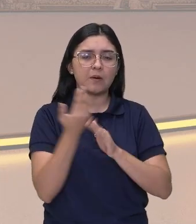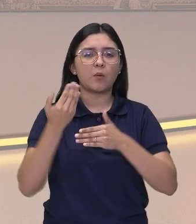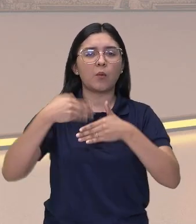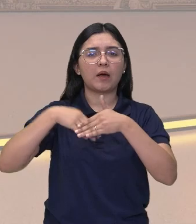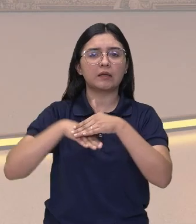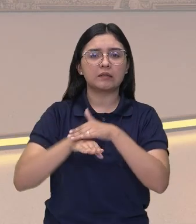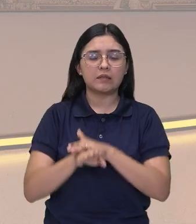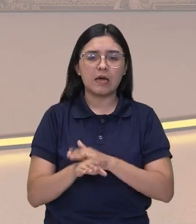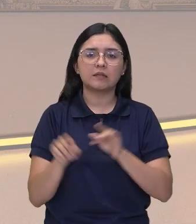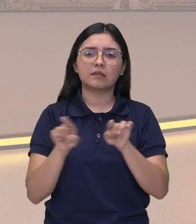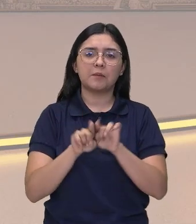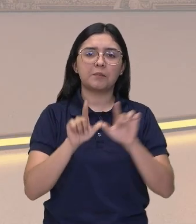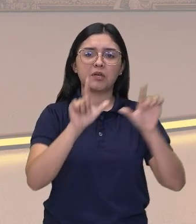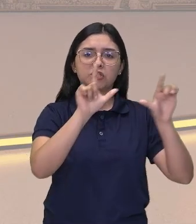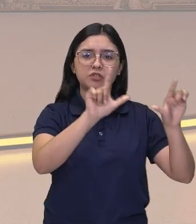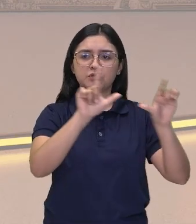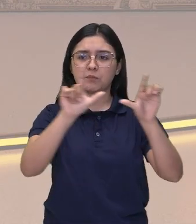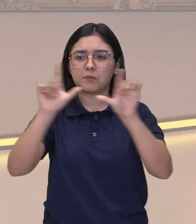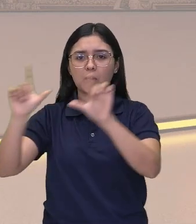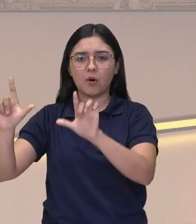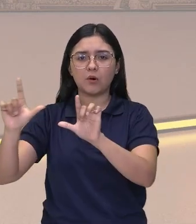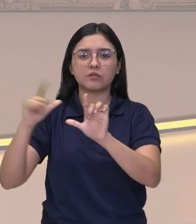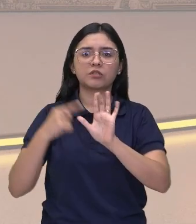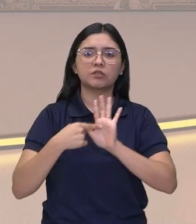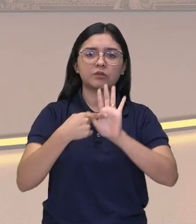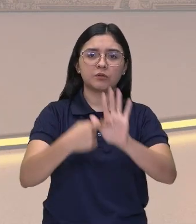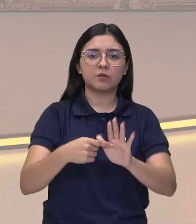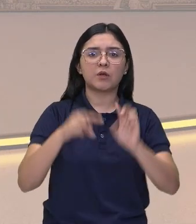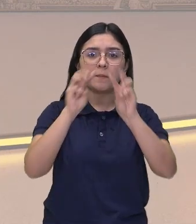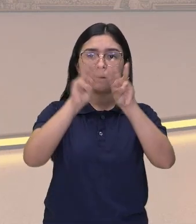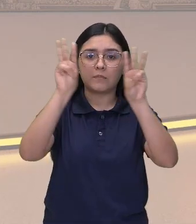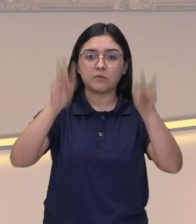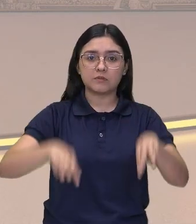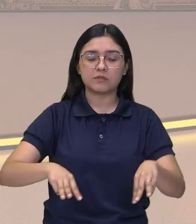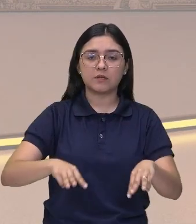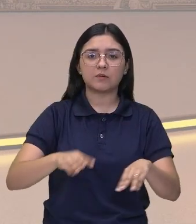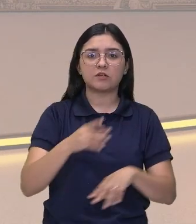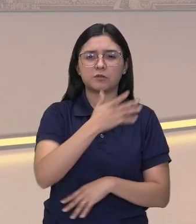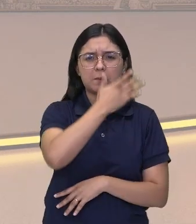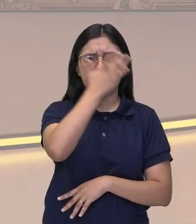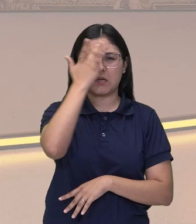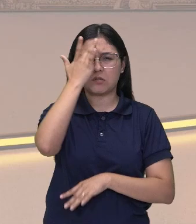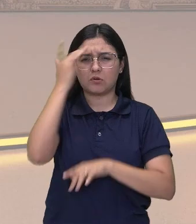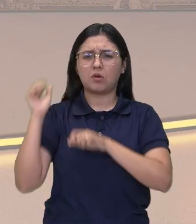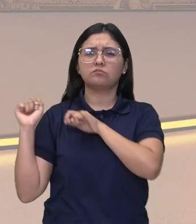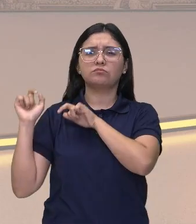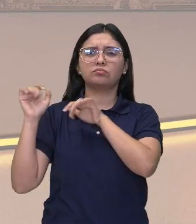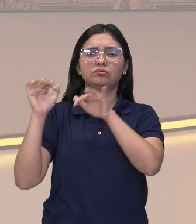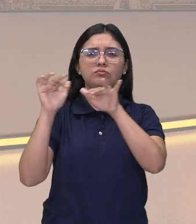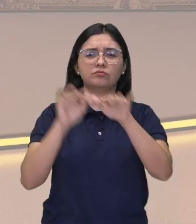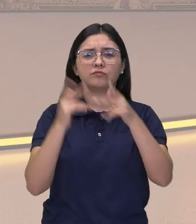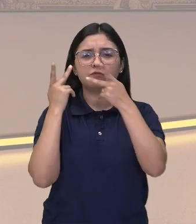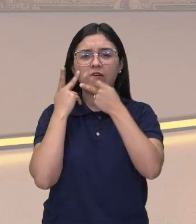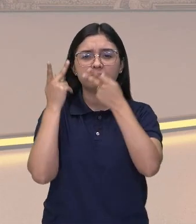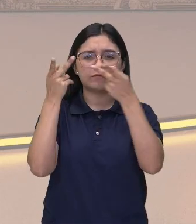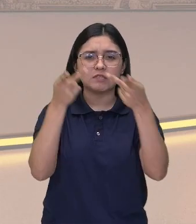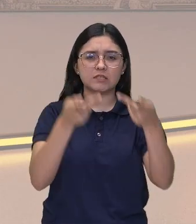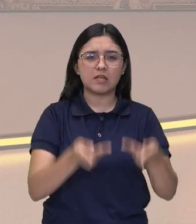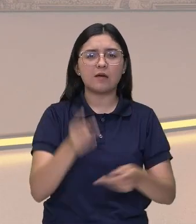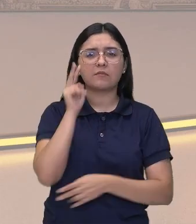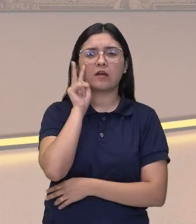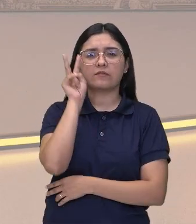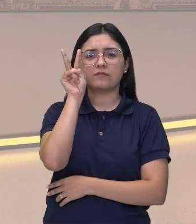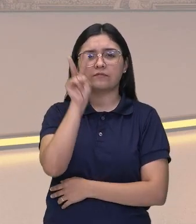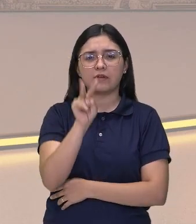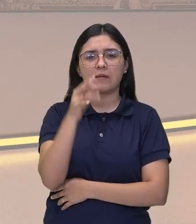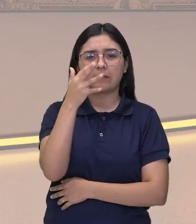guardadas, expostas, às vezes, em alguns museus, e que atraem, então, aí centenas de pessoas que vão, então, admirar